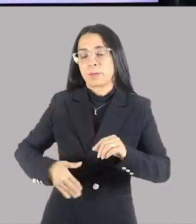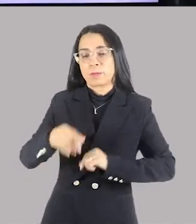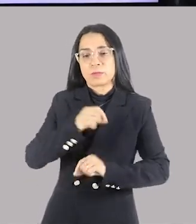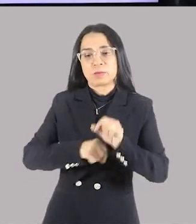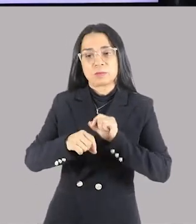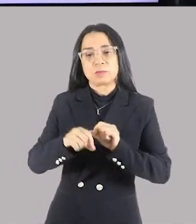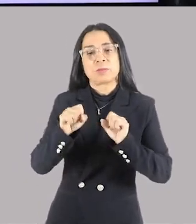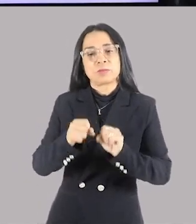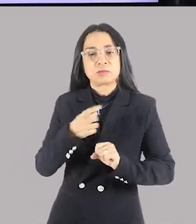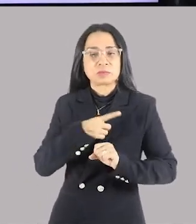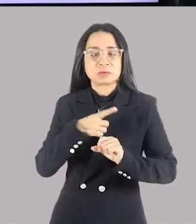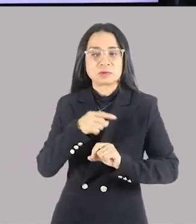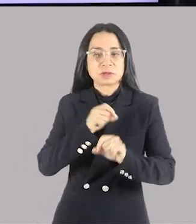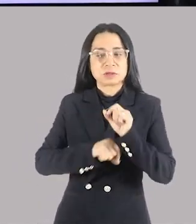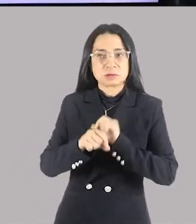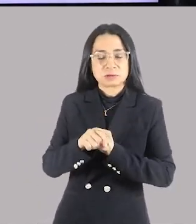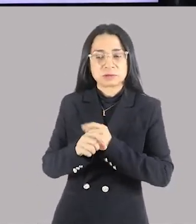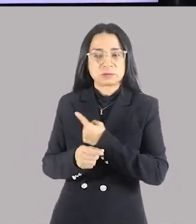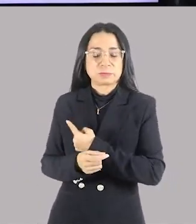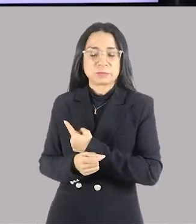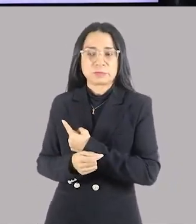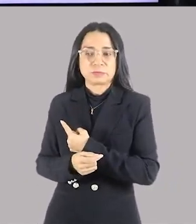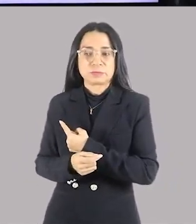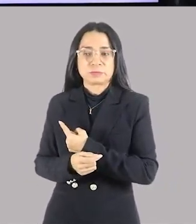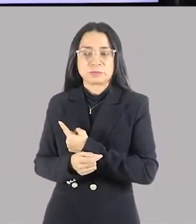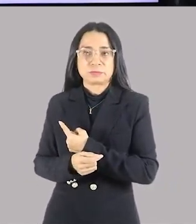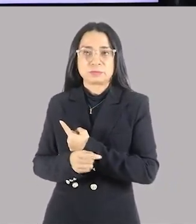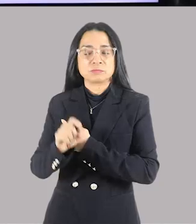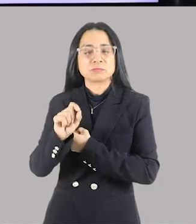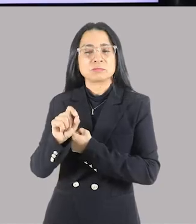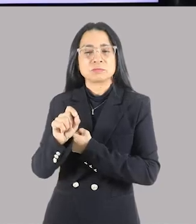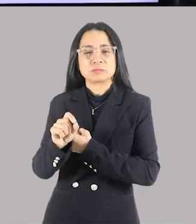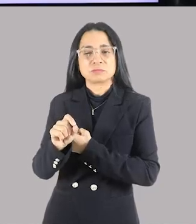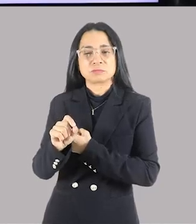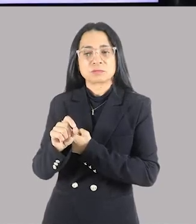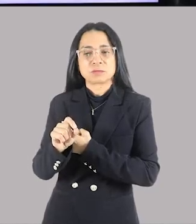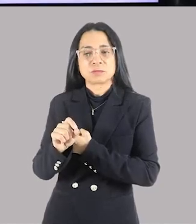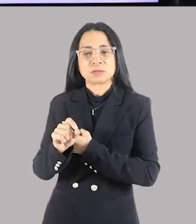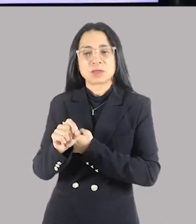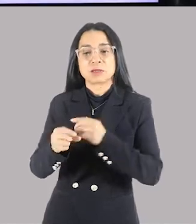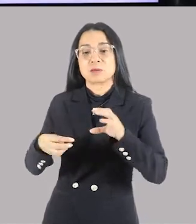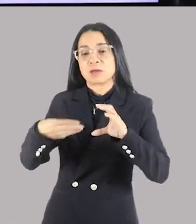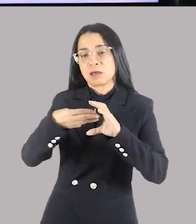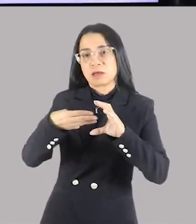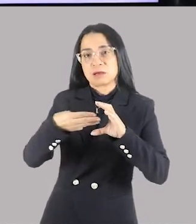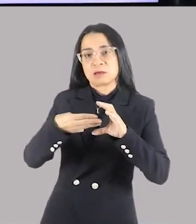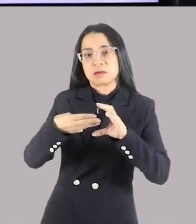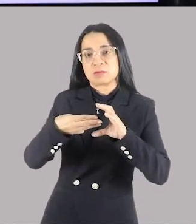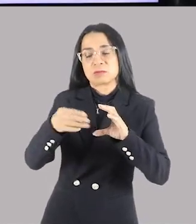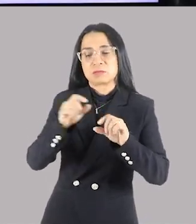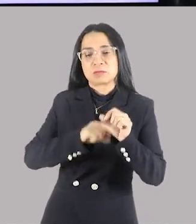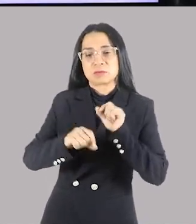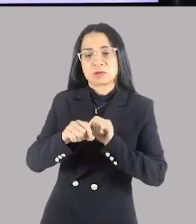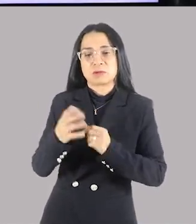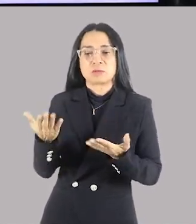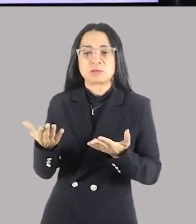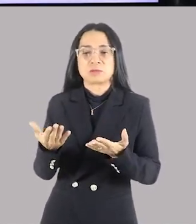apenas para a defesa de suas prerrogativas em juízo. Por exemplo, a Câmara Municipal, que não recebe o